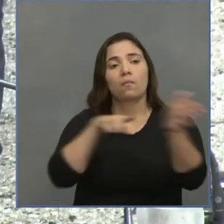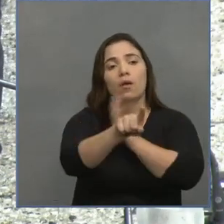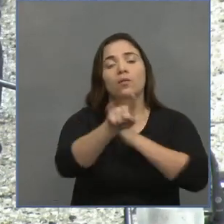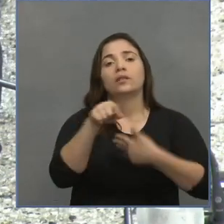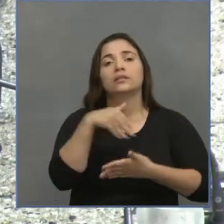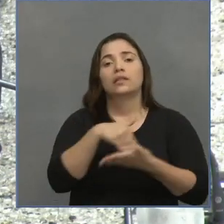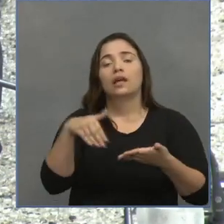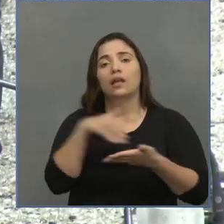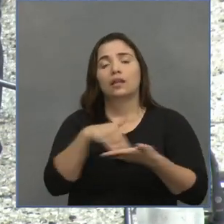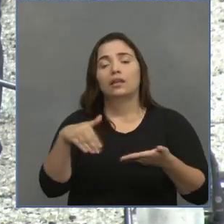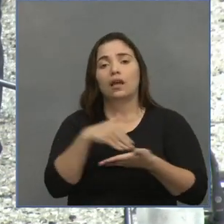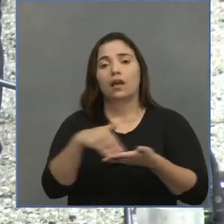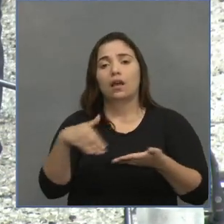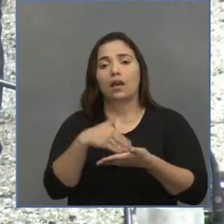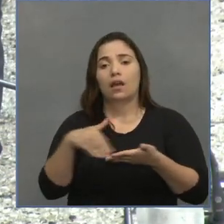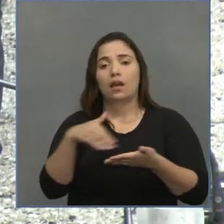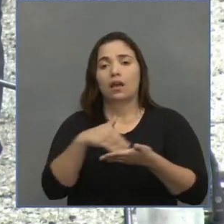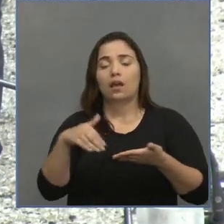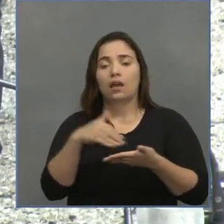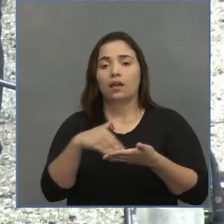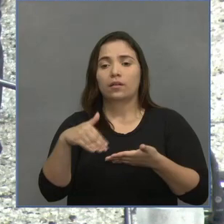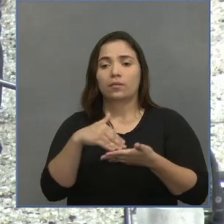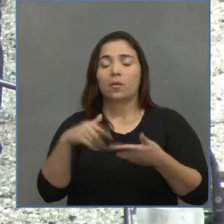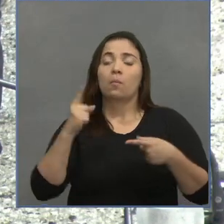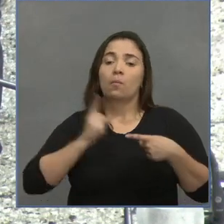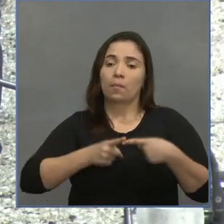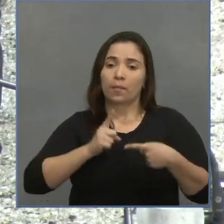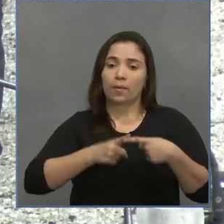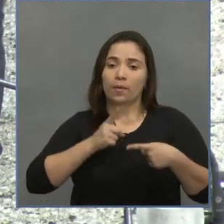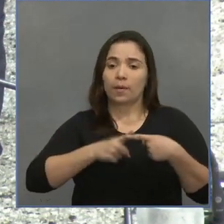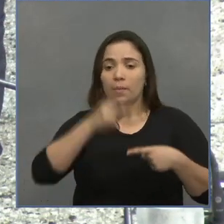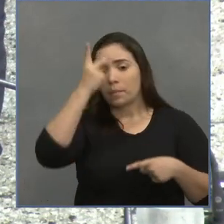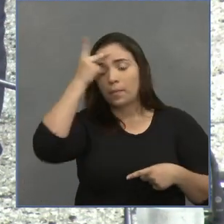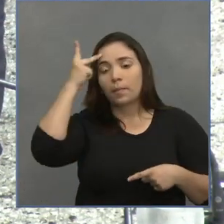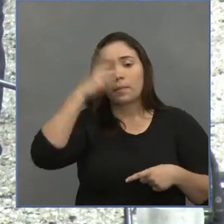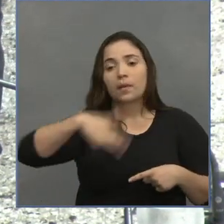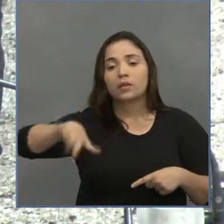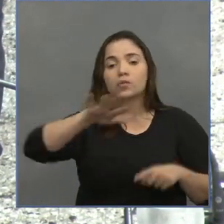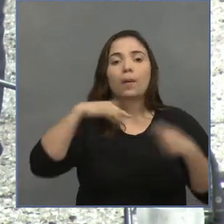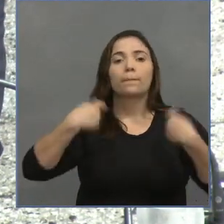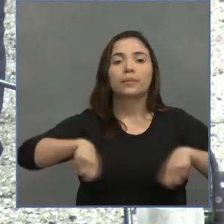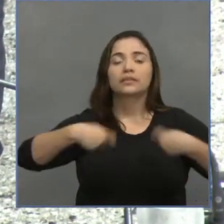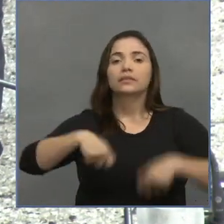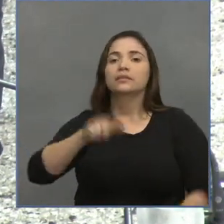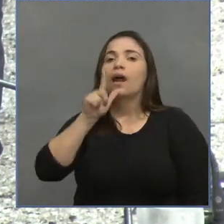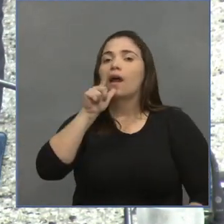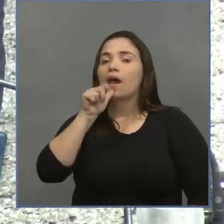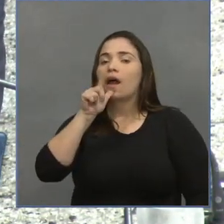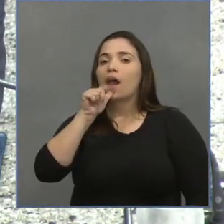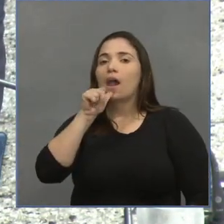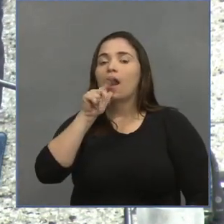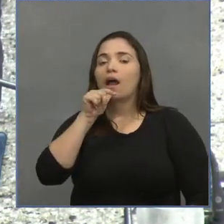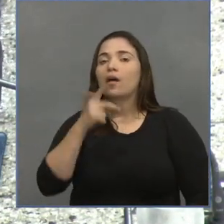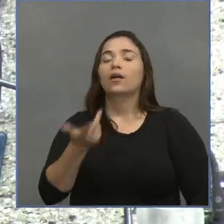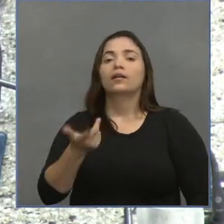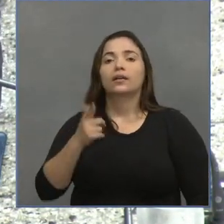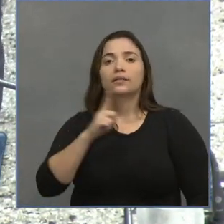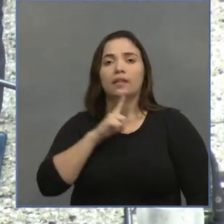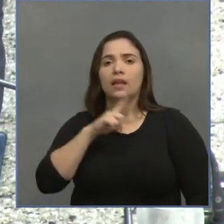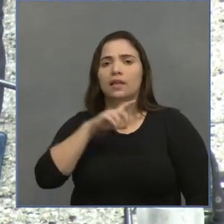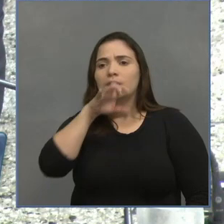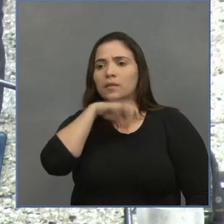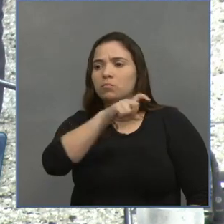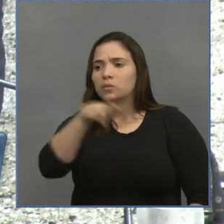ao consumidor que necessita para a sua sobrevivência, a carga tributária é